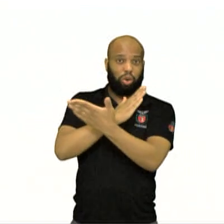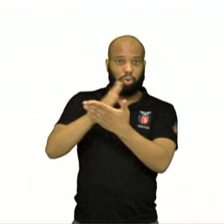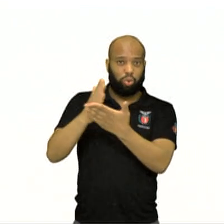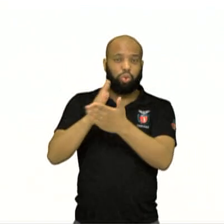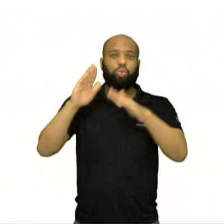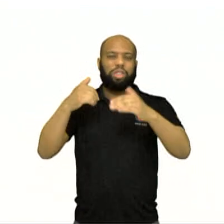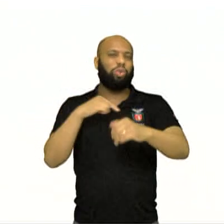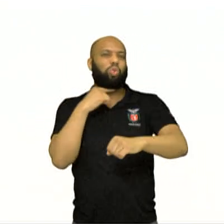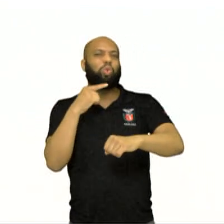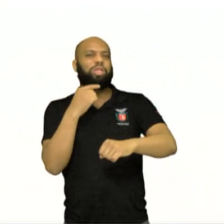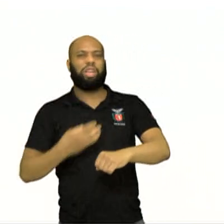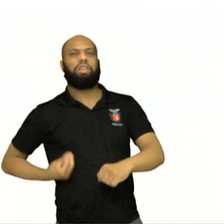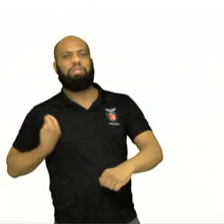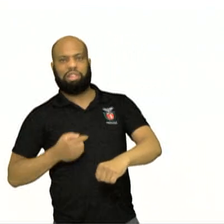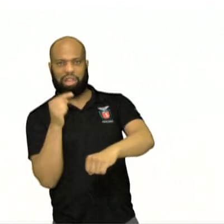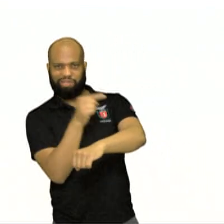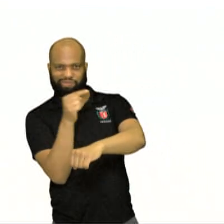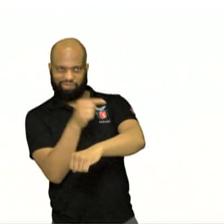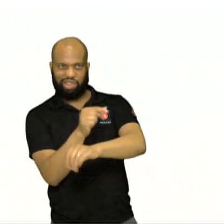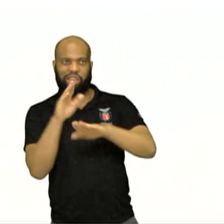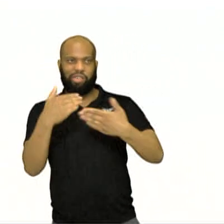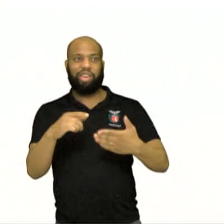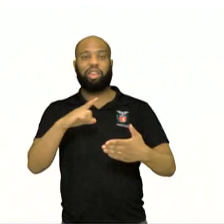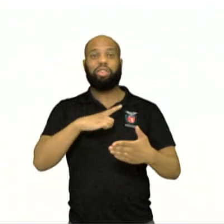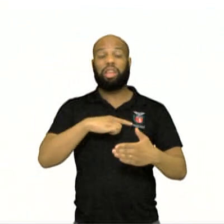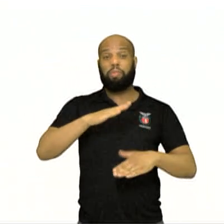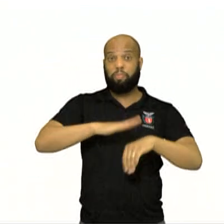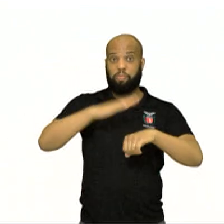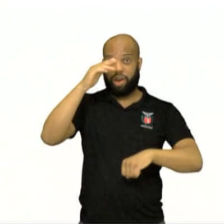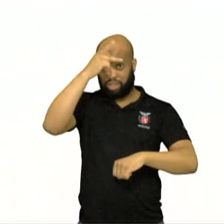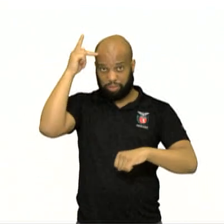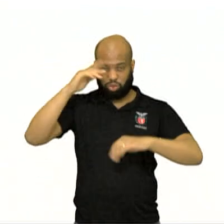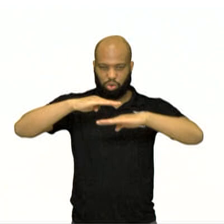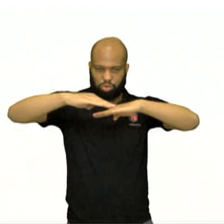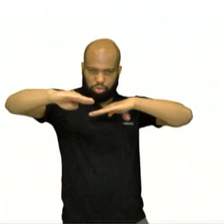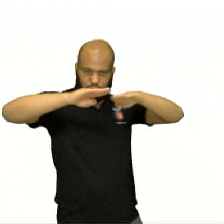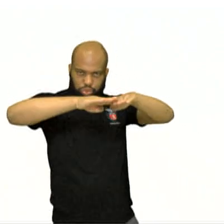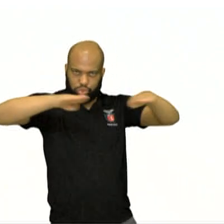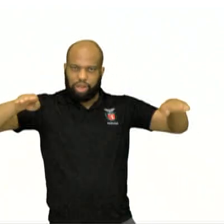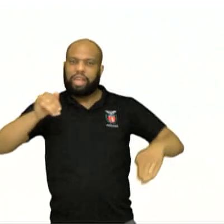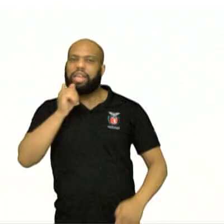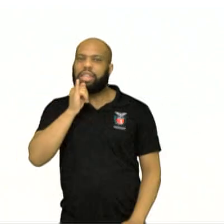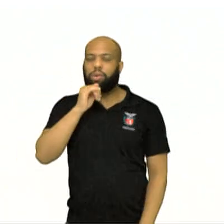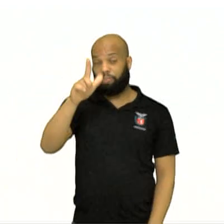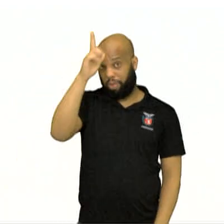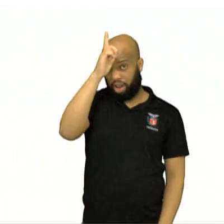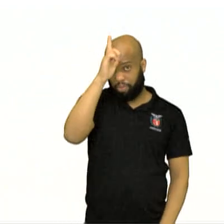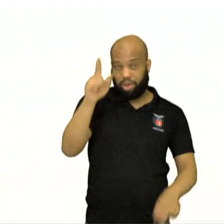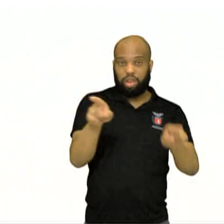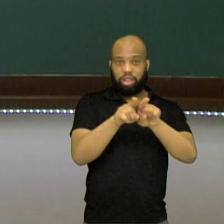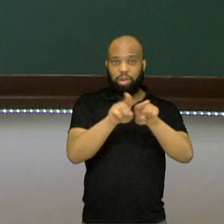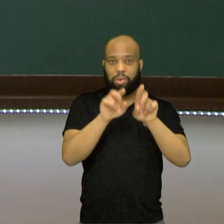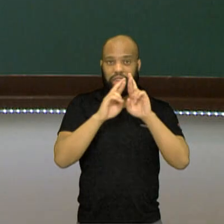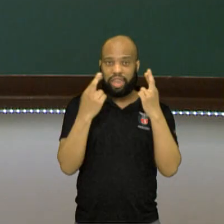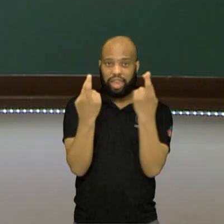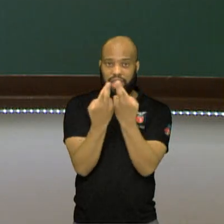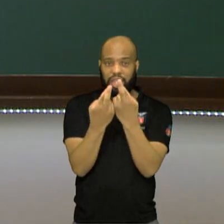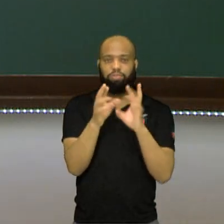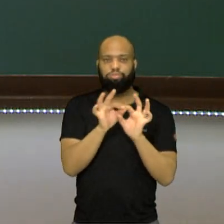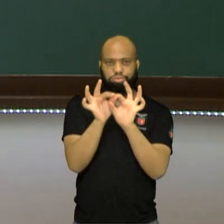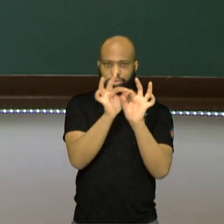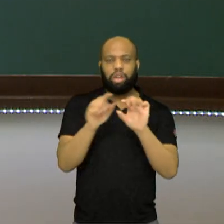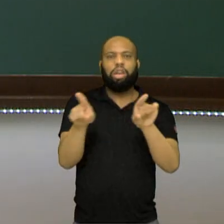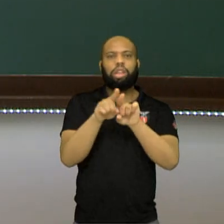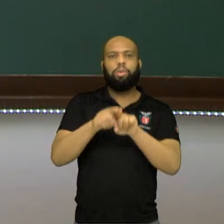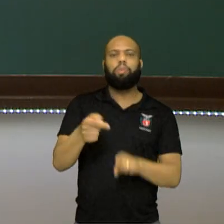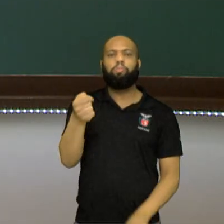grande concentração em lugares no centro da Europa, como Alemanha, Reino Unido, e baixa concentração de população